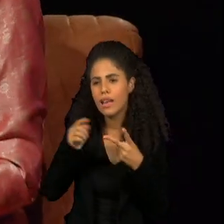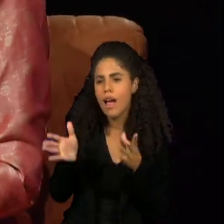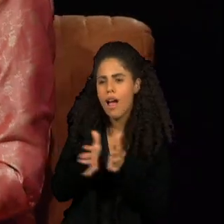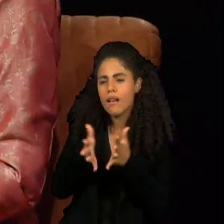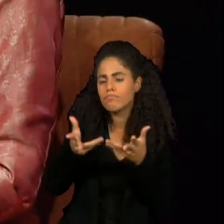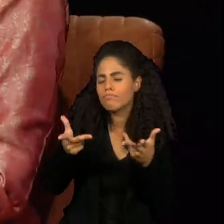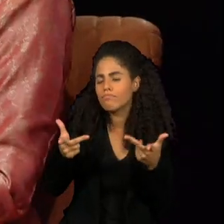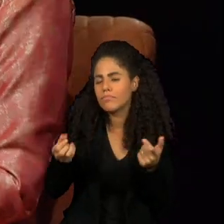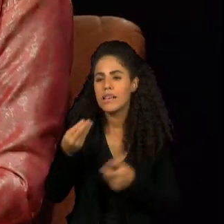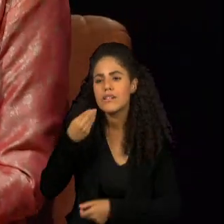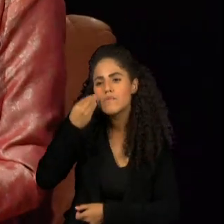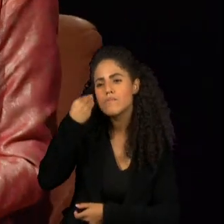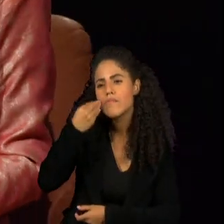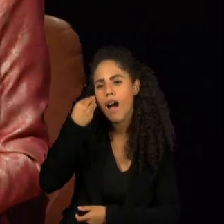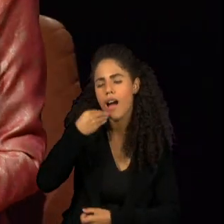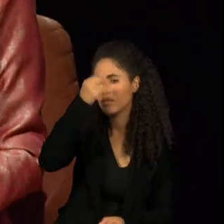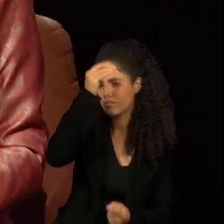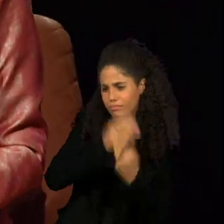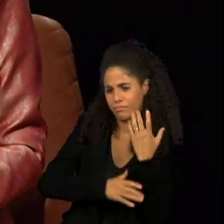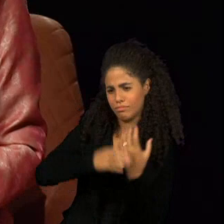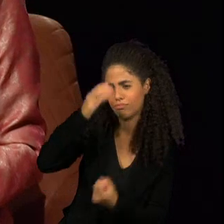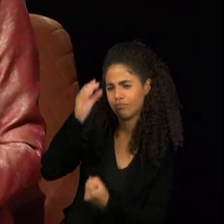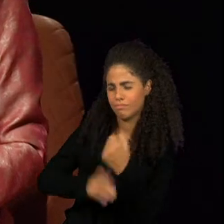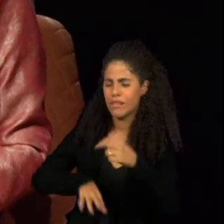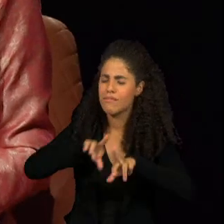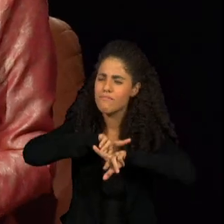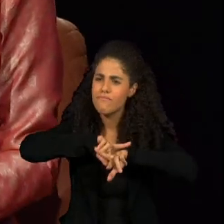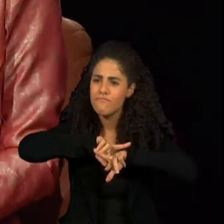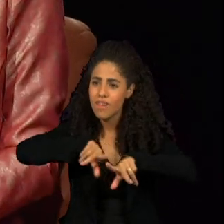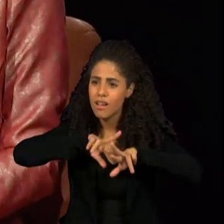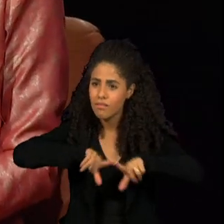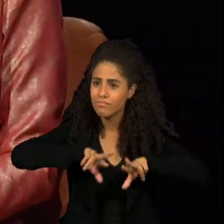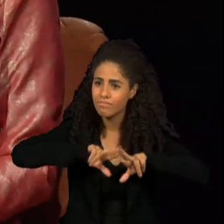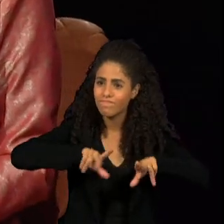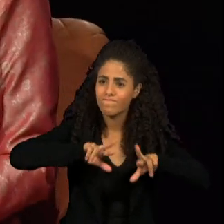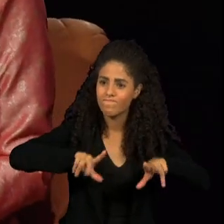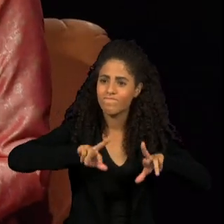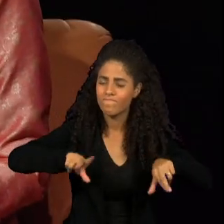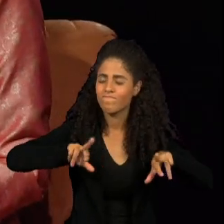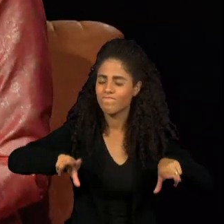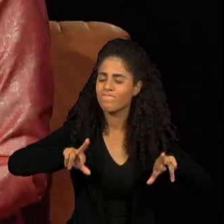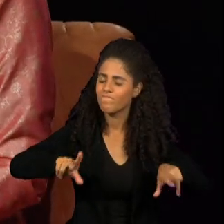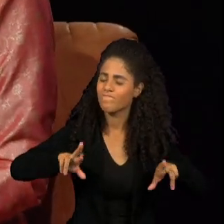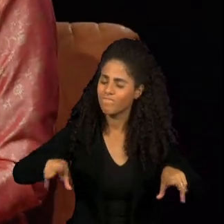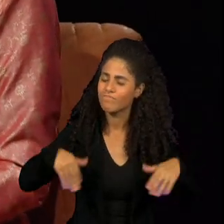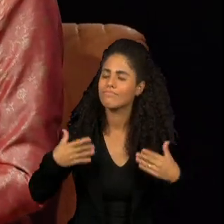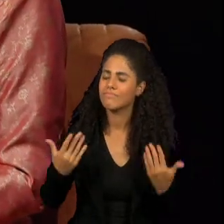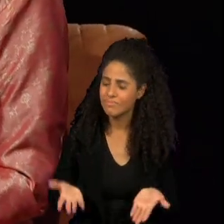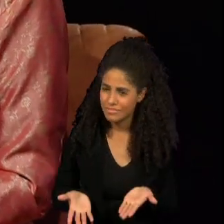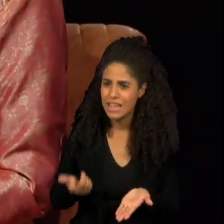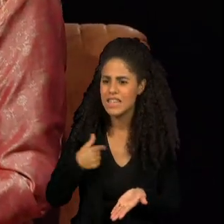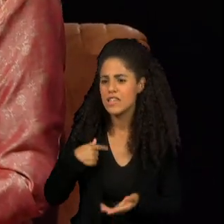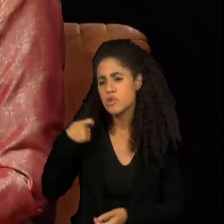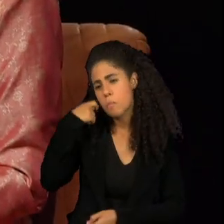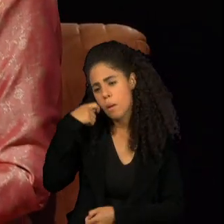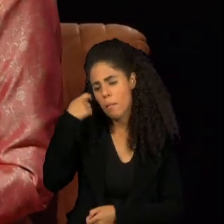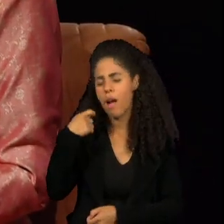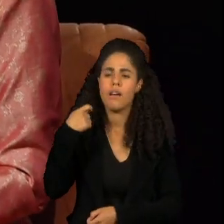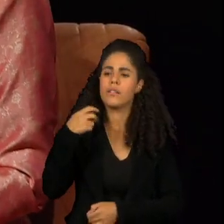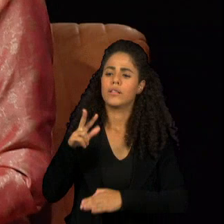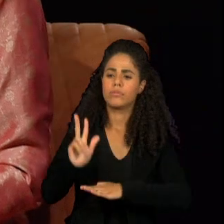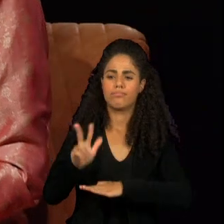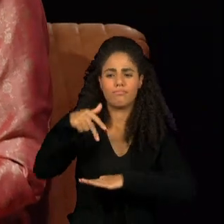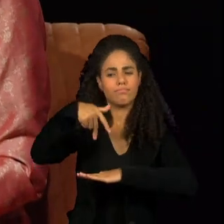no cinema de reinventar, não é? Reinventar essa forma de atuar, não é? Criando